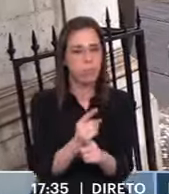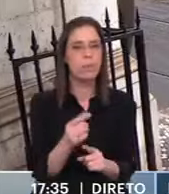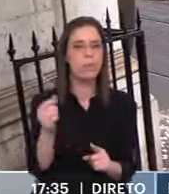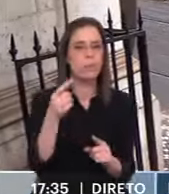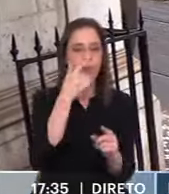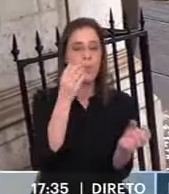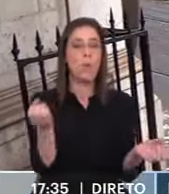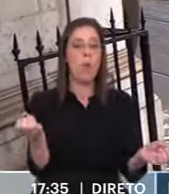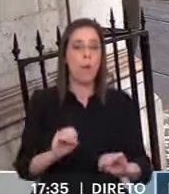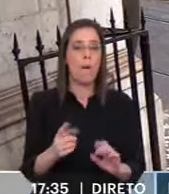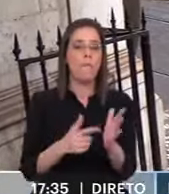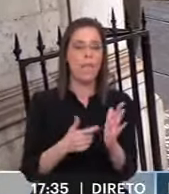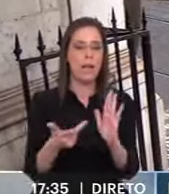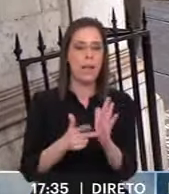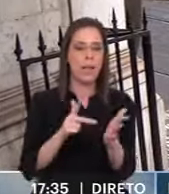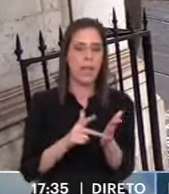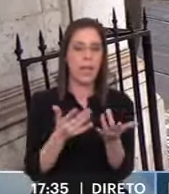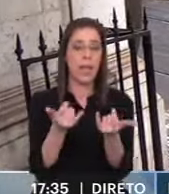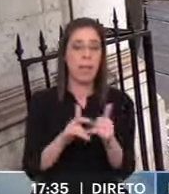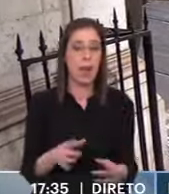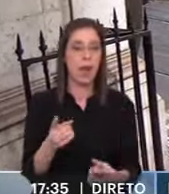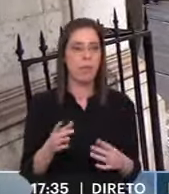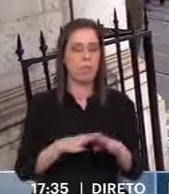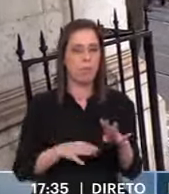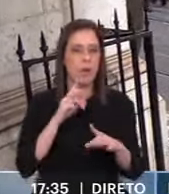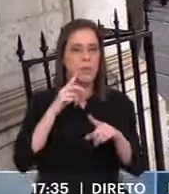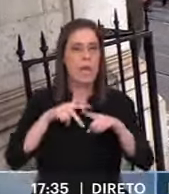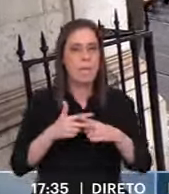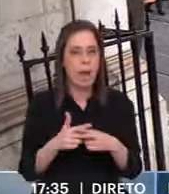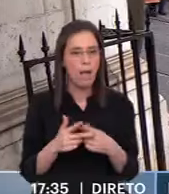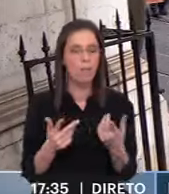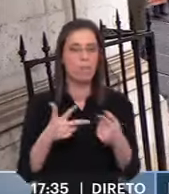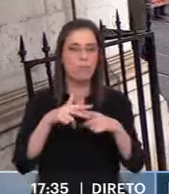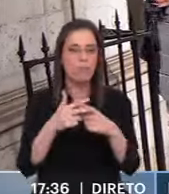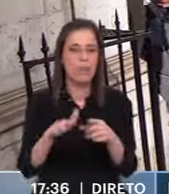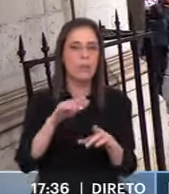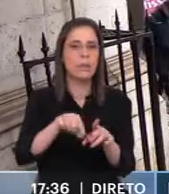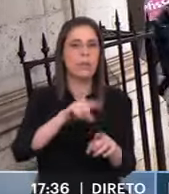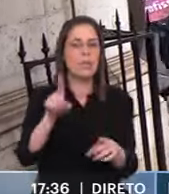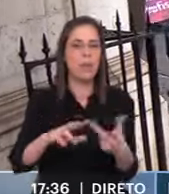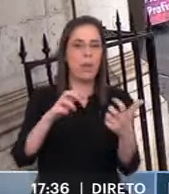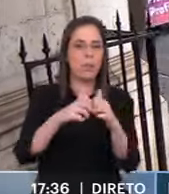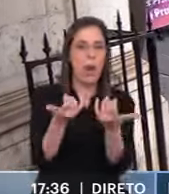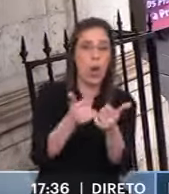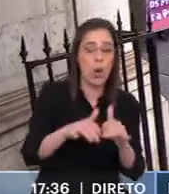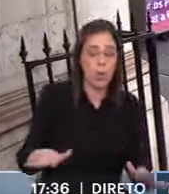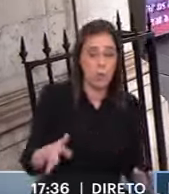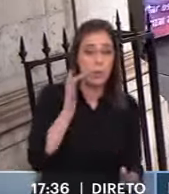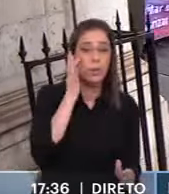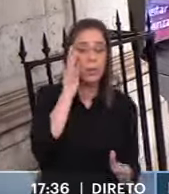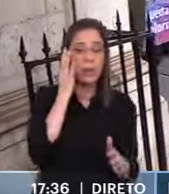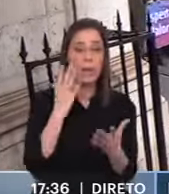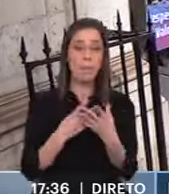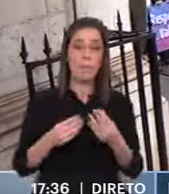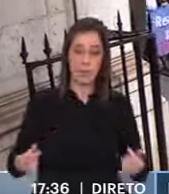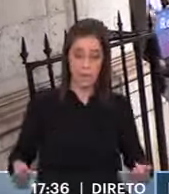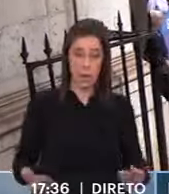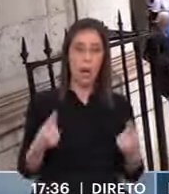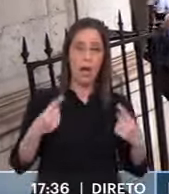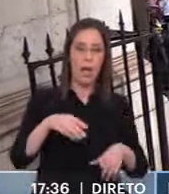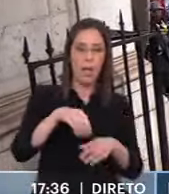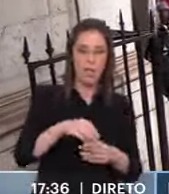que não existe, que é o técnico de informática, que é alguém que faça a manutenção, a reparação do material digital que existe